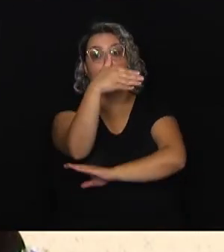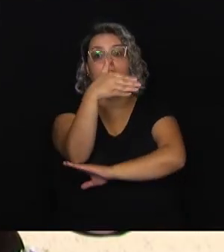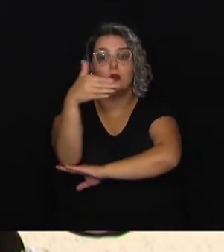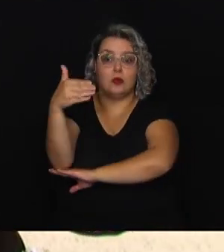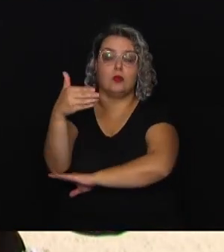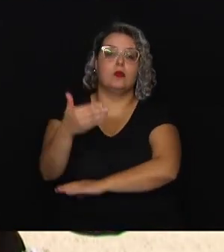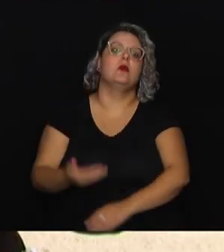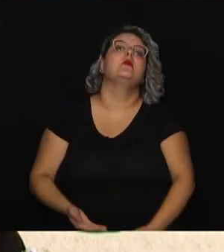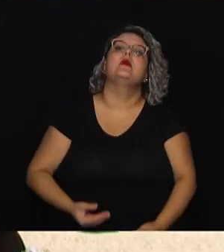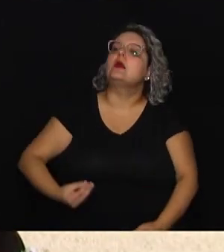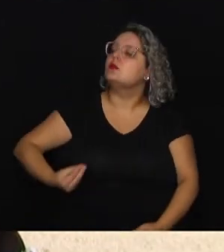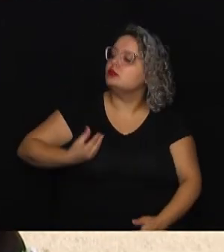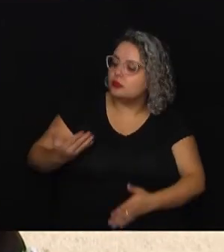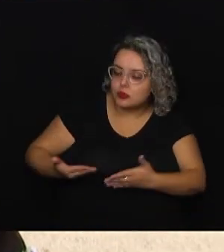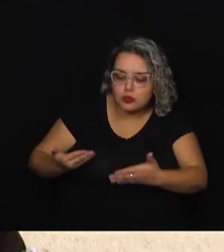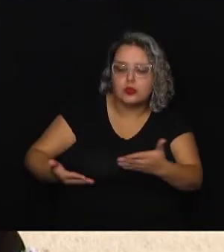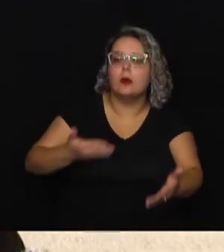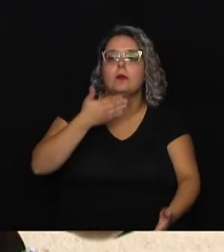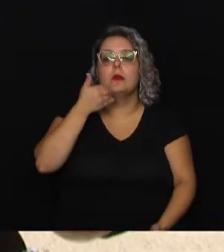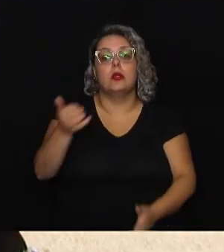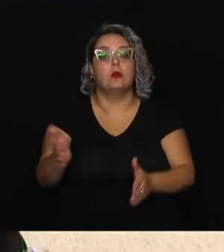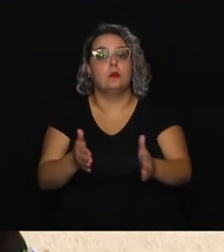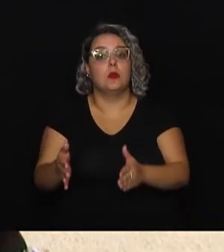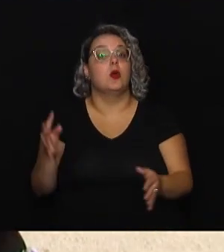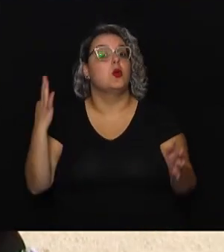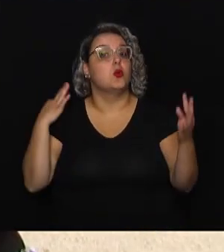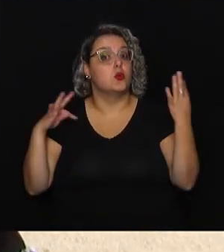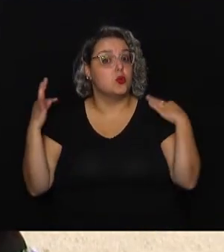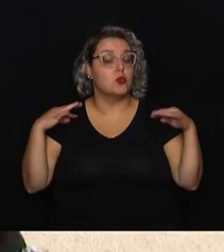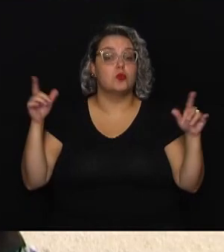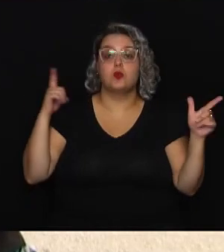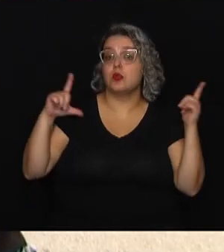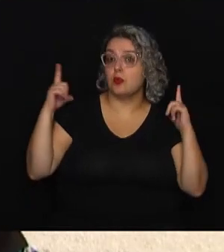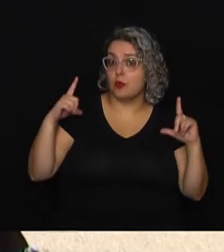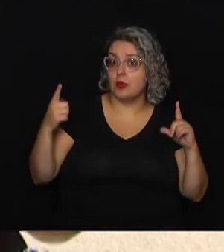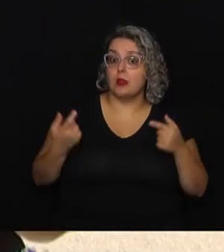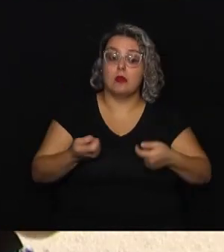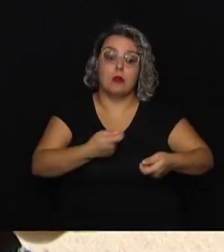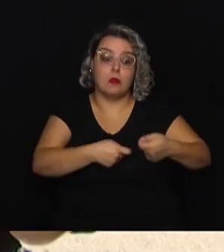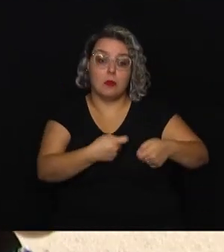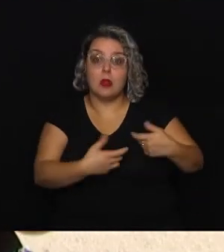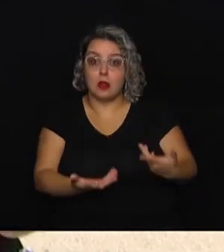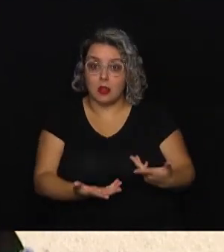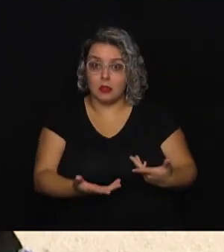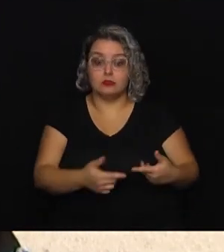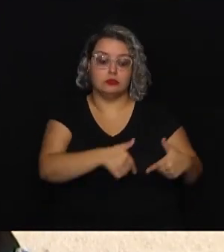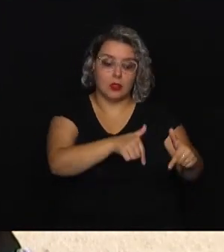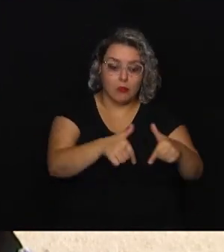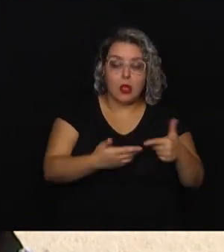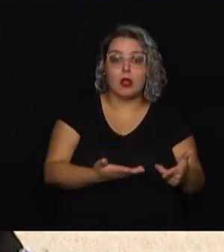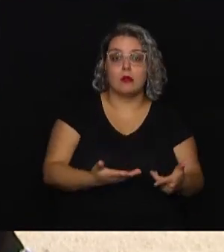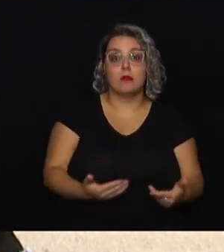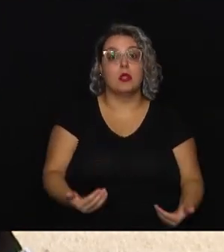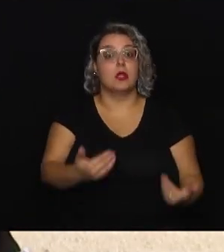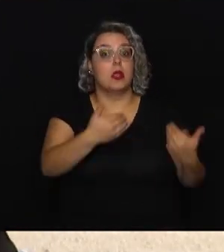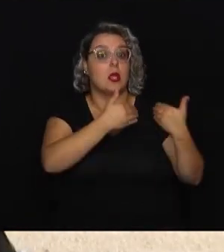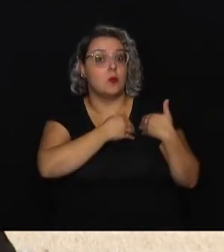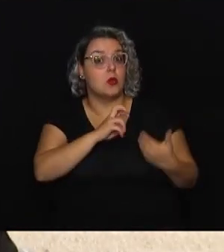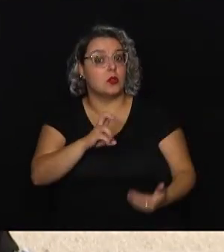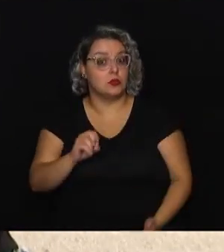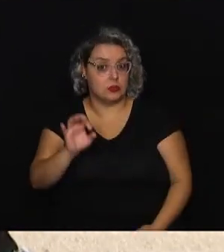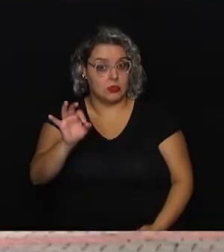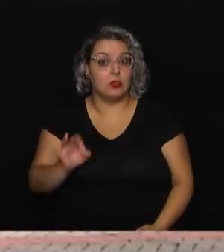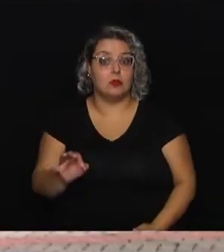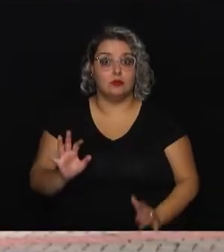vivendo uma das suas melhores fases. O turismo para lazer e para negócios vem sendo responsável por 50% da ocupação